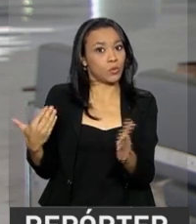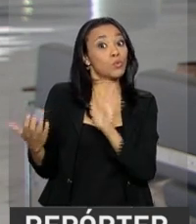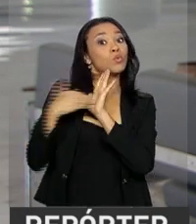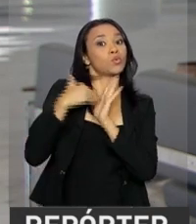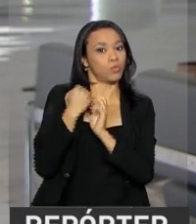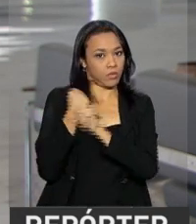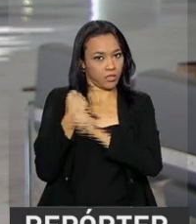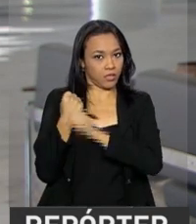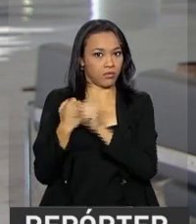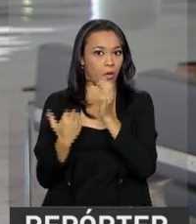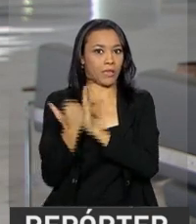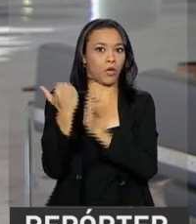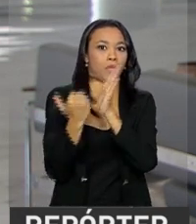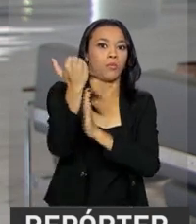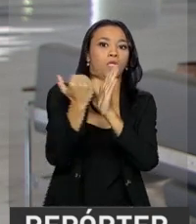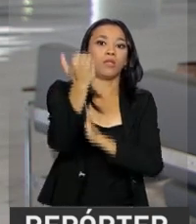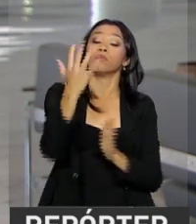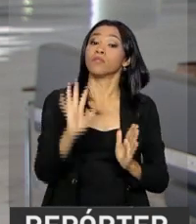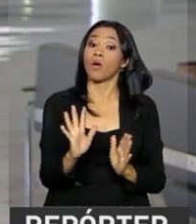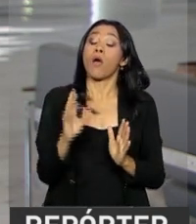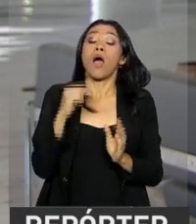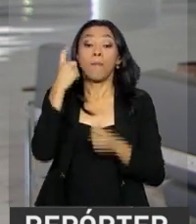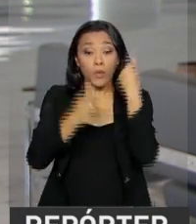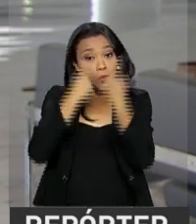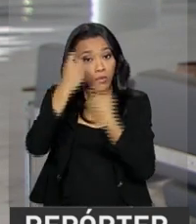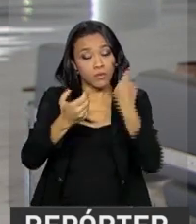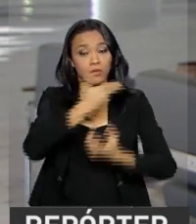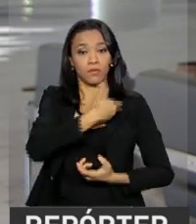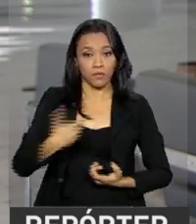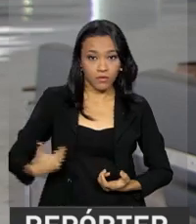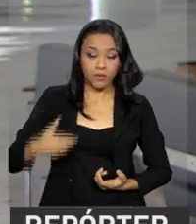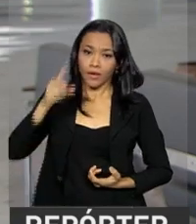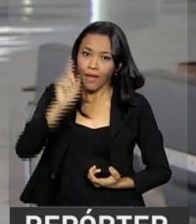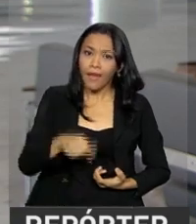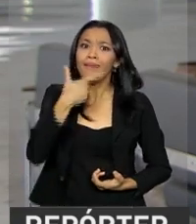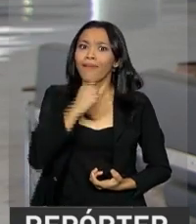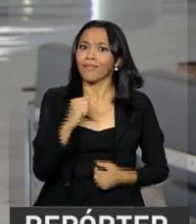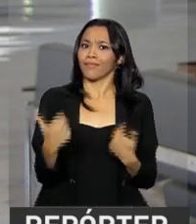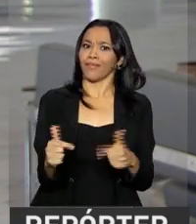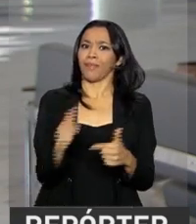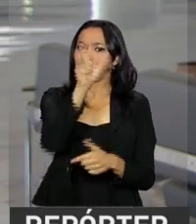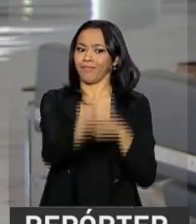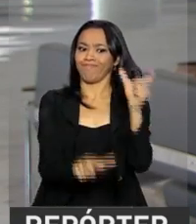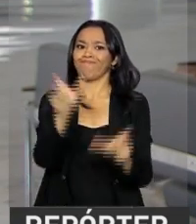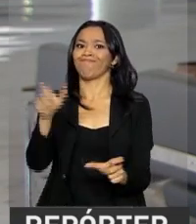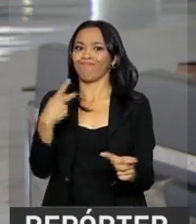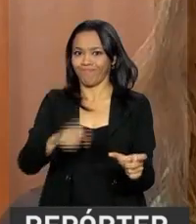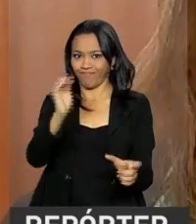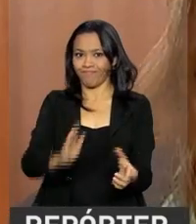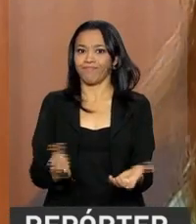últimos anos ela disse também que a preocupação do governo é com os trabalhadores brasileiros